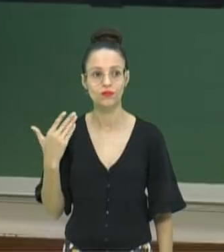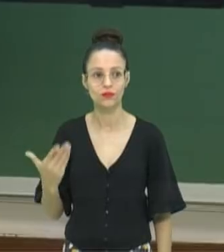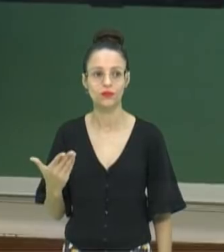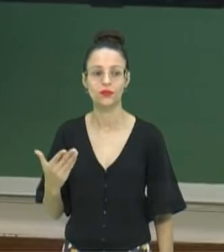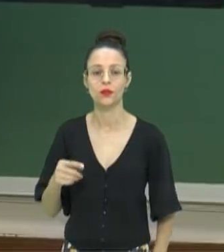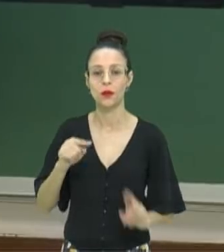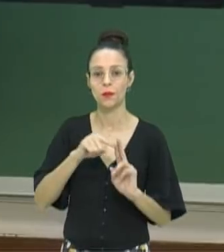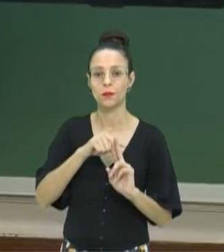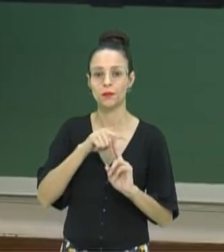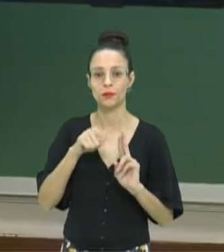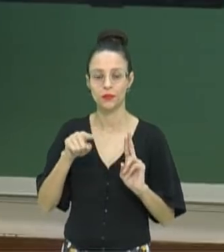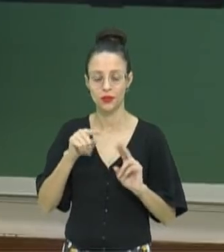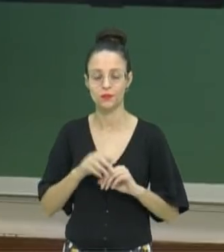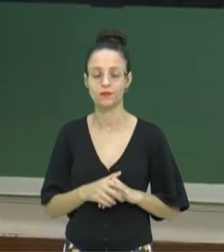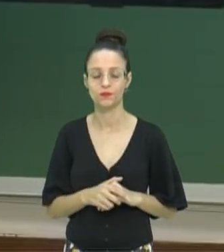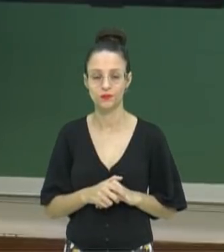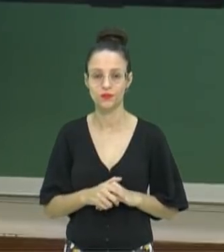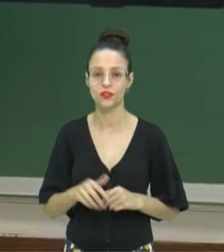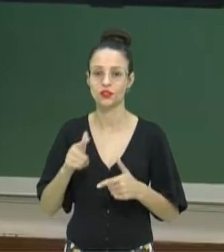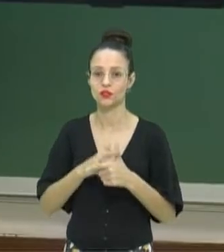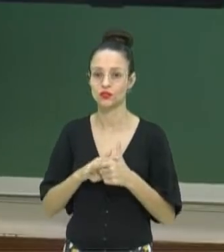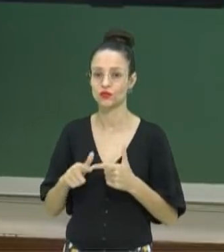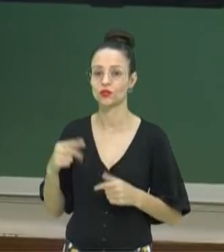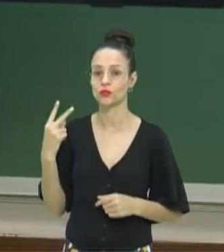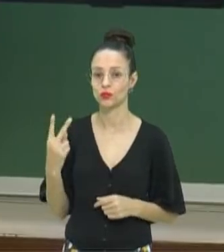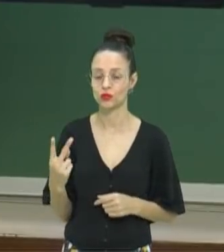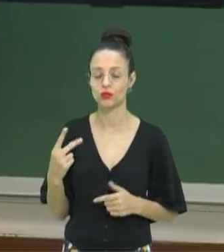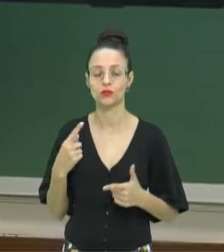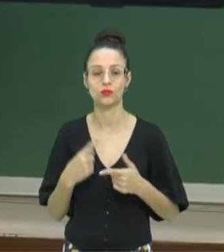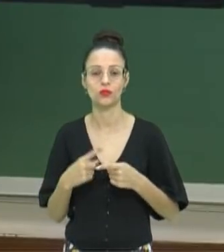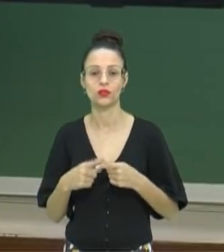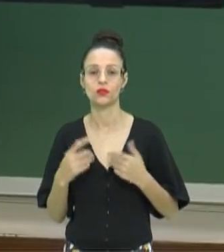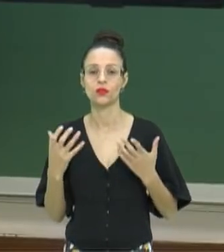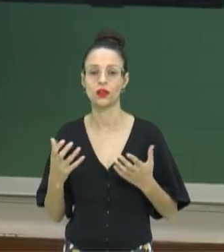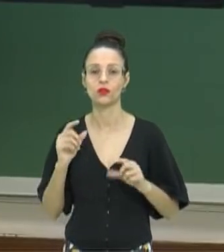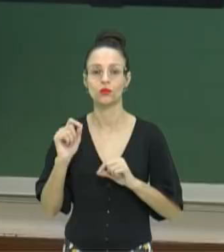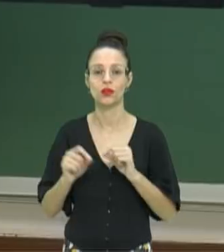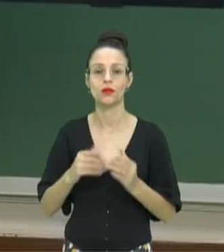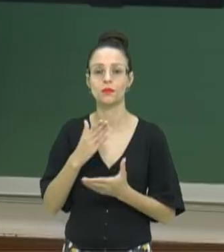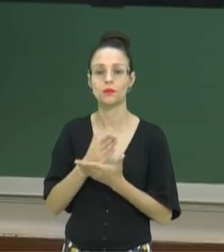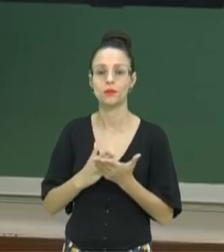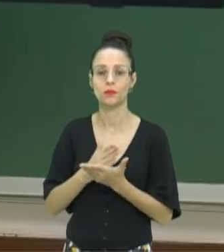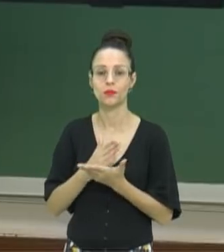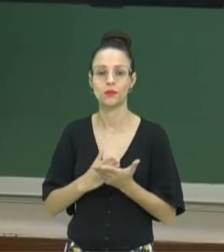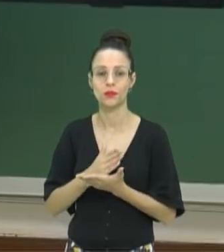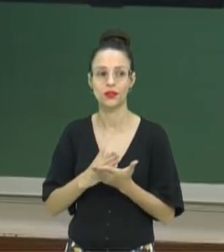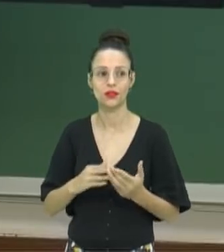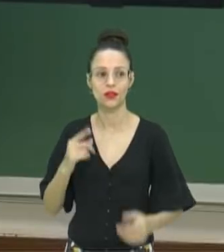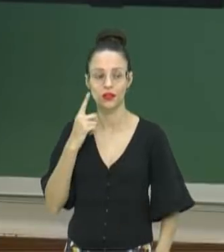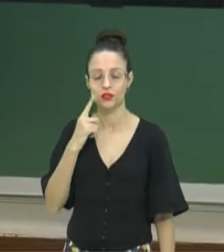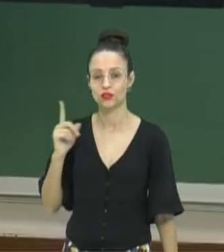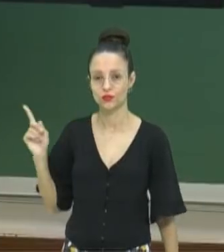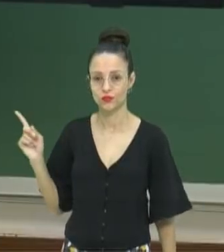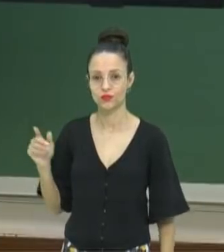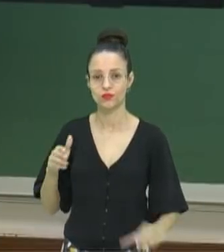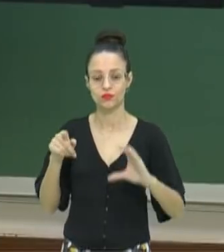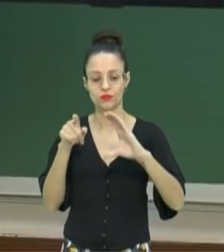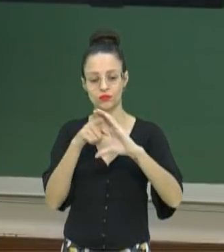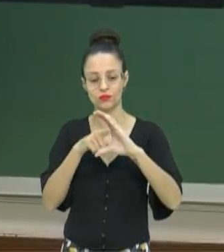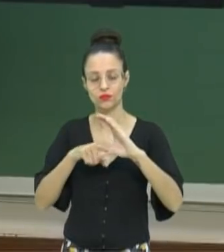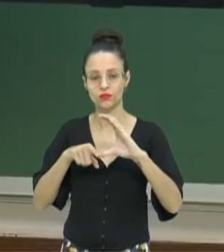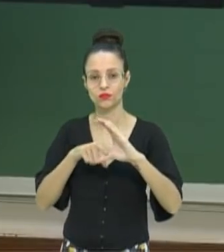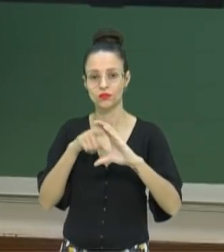dar π. Dividido por 2, porque eu quero o quê? Eu quero metade só, né? Esse pedaço aqui. Então, vai ficar